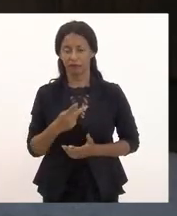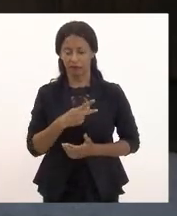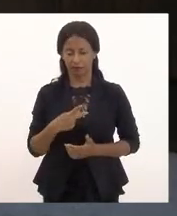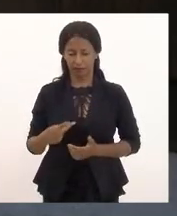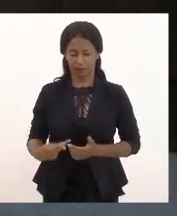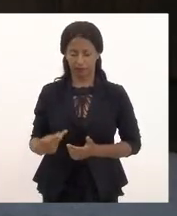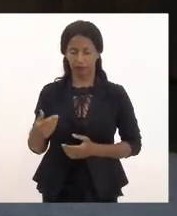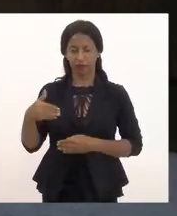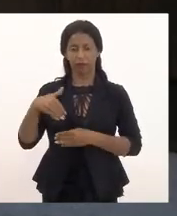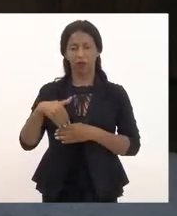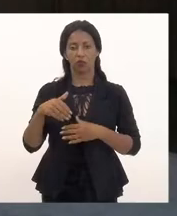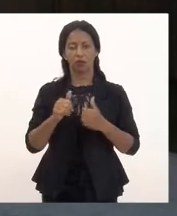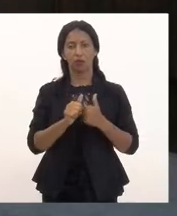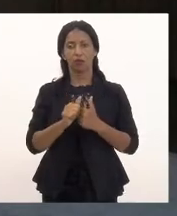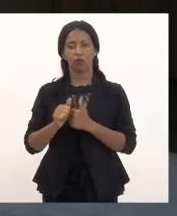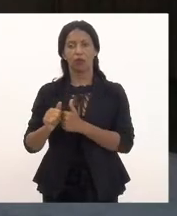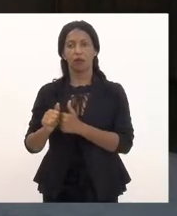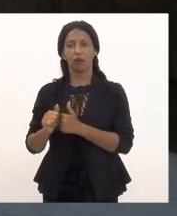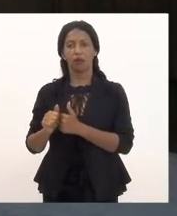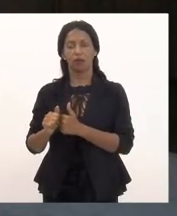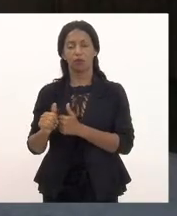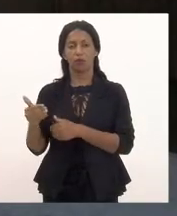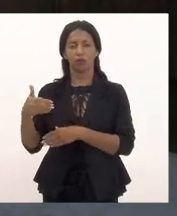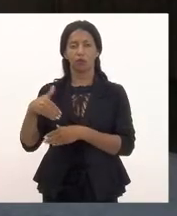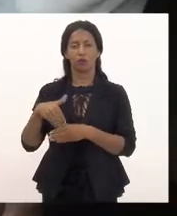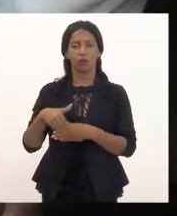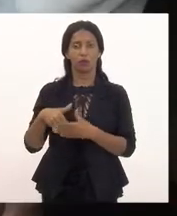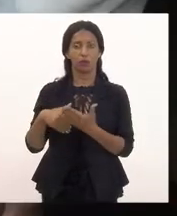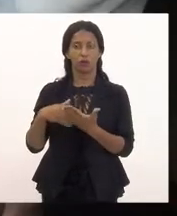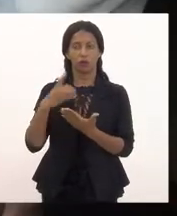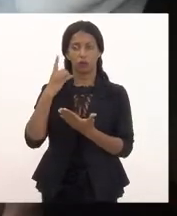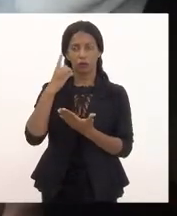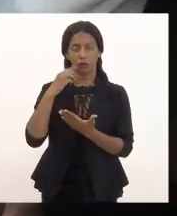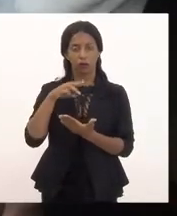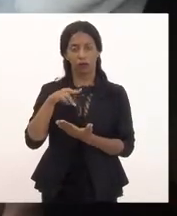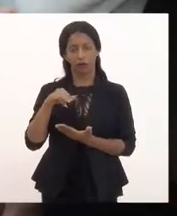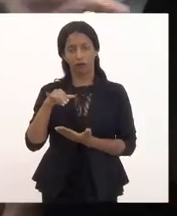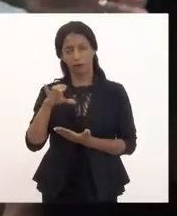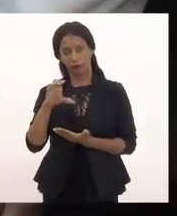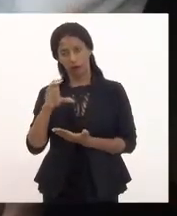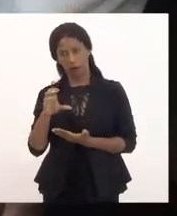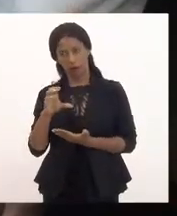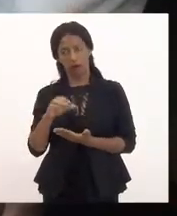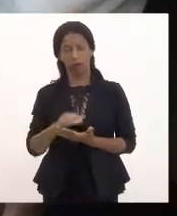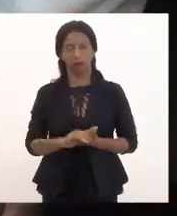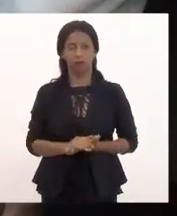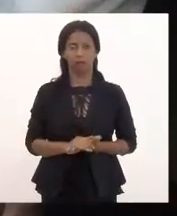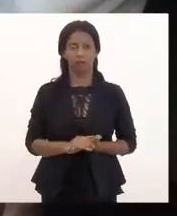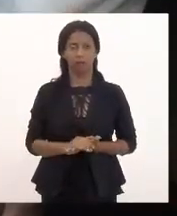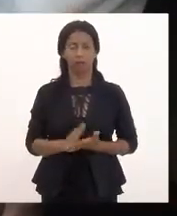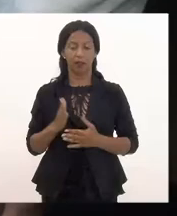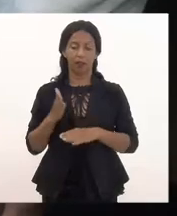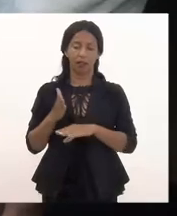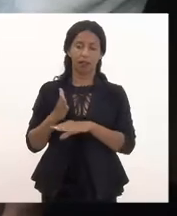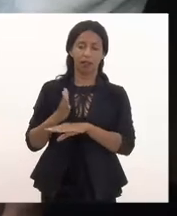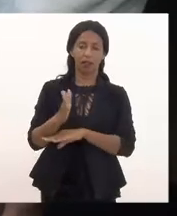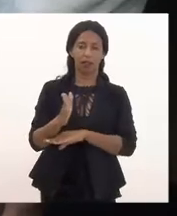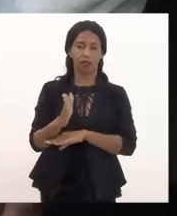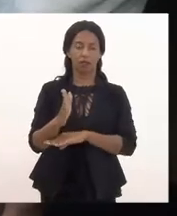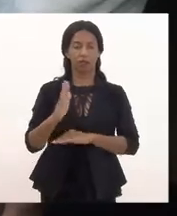Presidente, eu vou acompanhar o voto do deputado Mink e o voto pela invasão